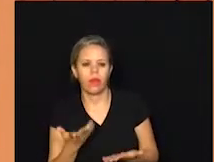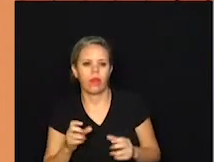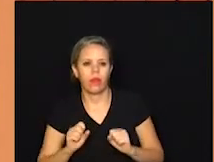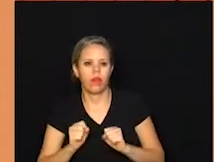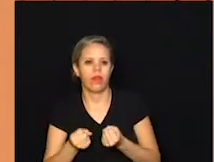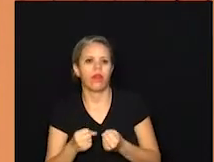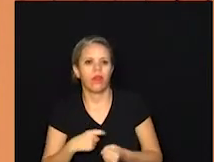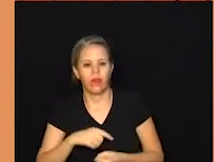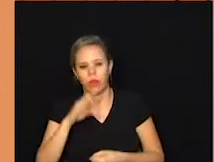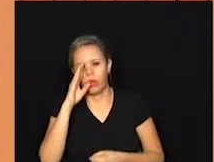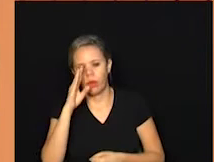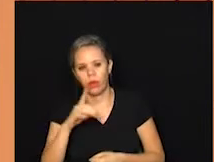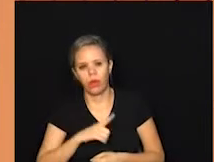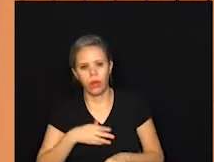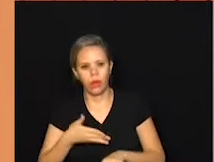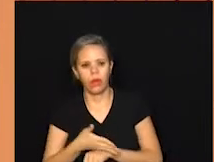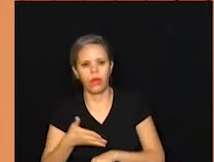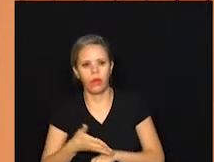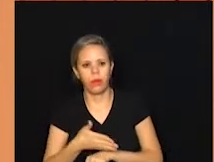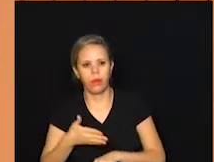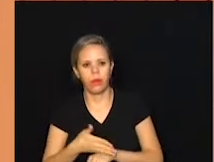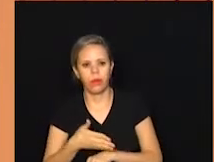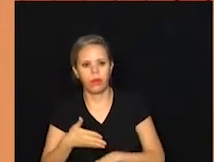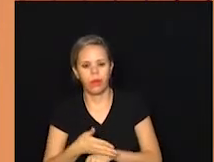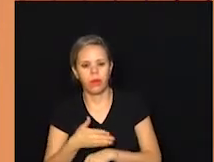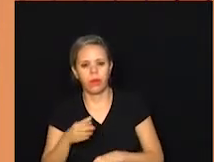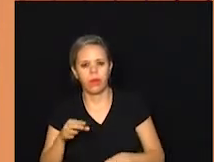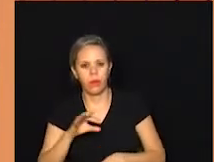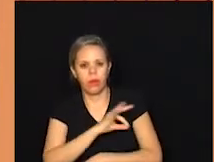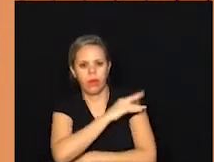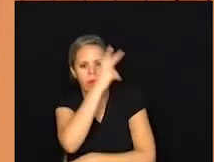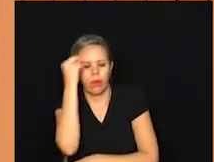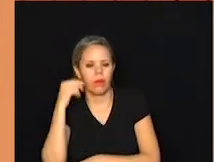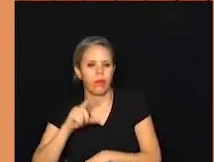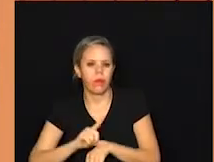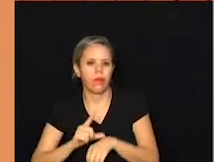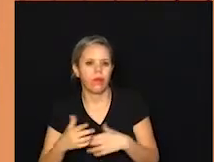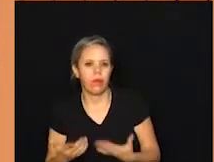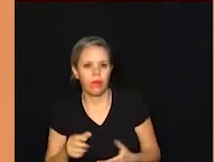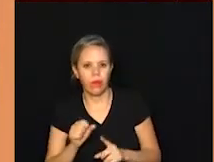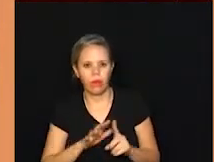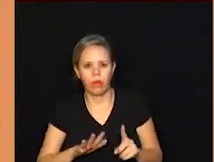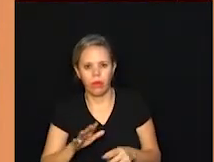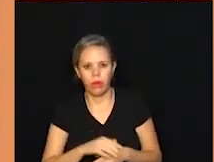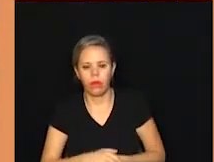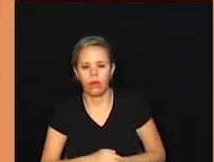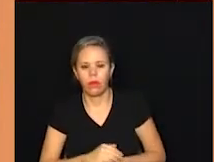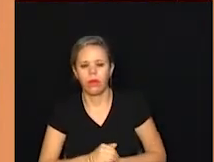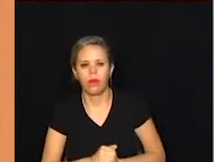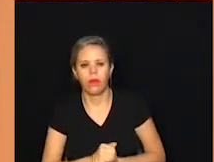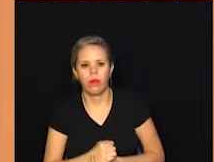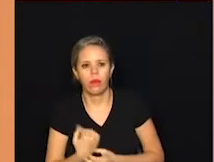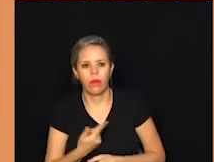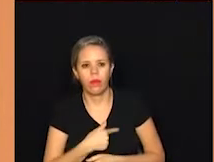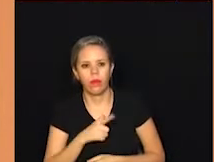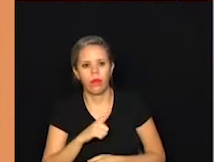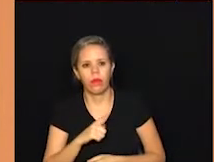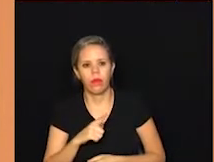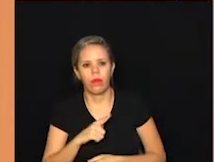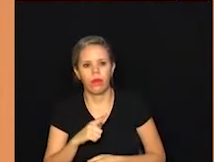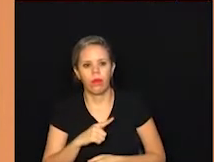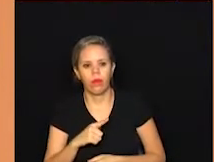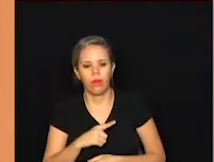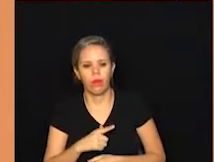que é fundamental a gente ter a participação do executivo, do legislativo, da sociedade civil, para que a gente tenha